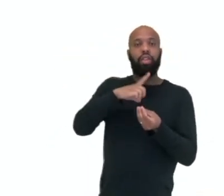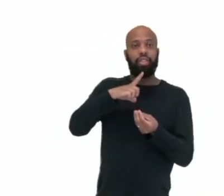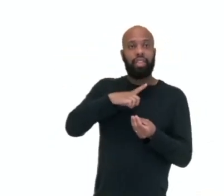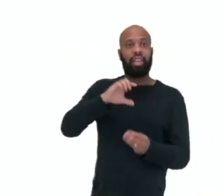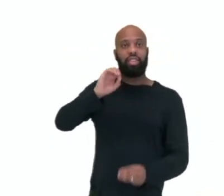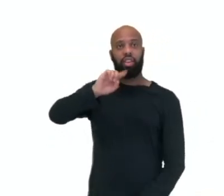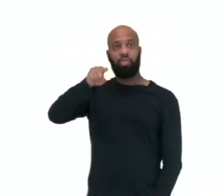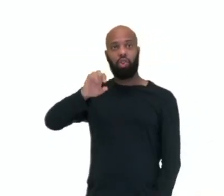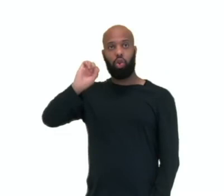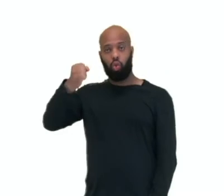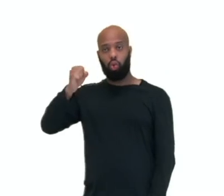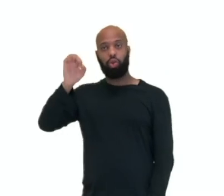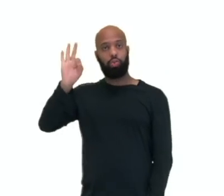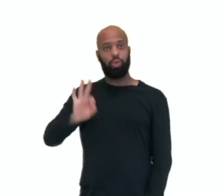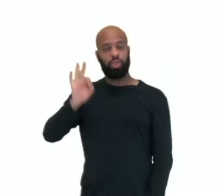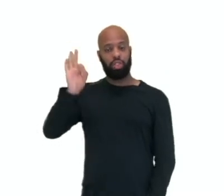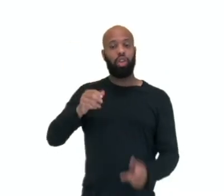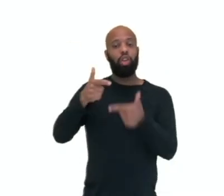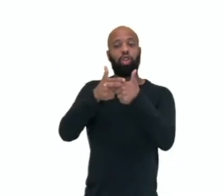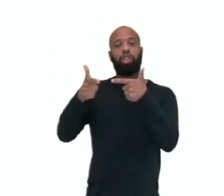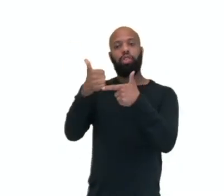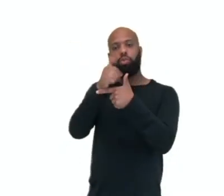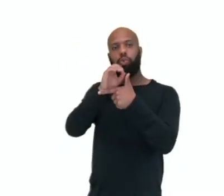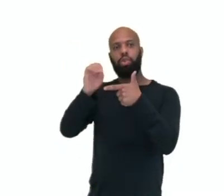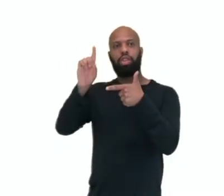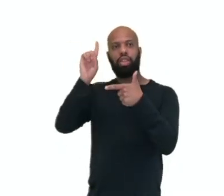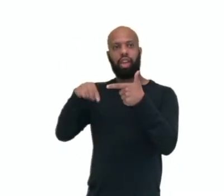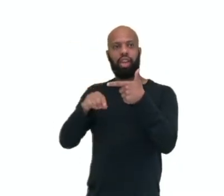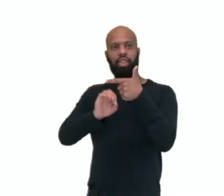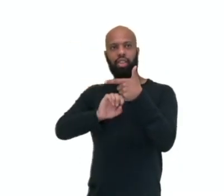Então, 0,8 dividido por 100 é